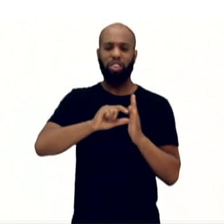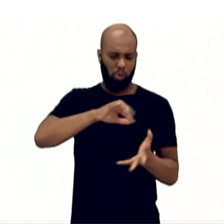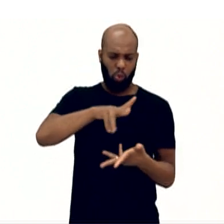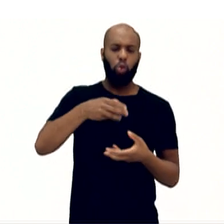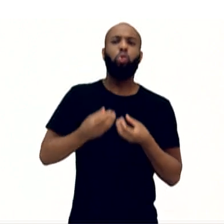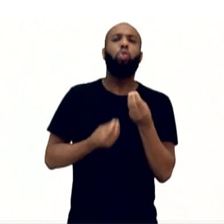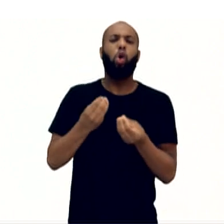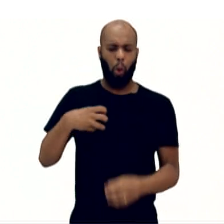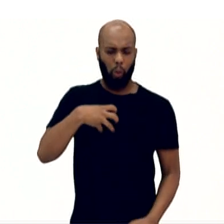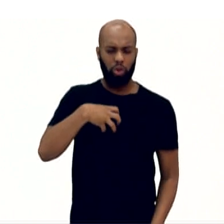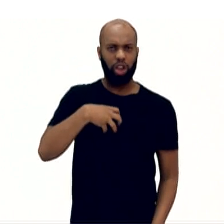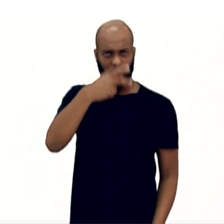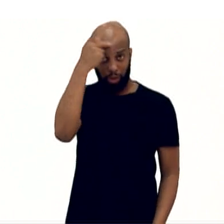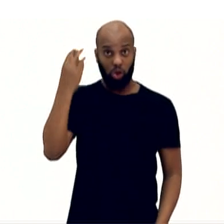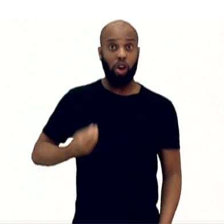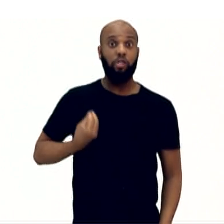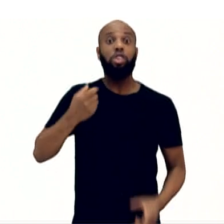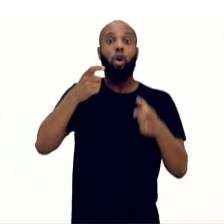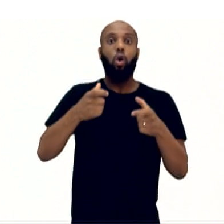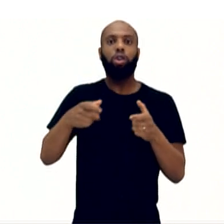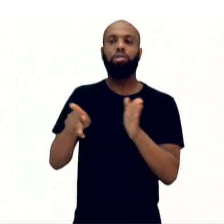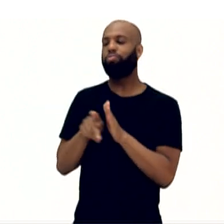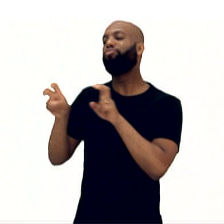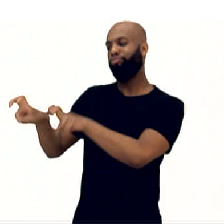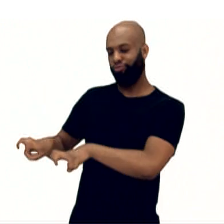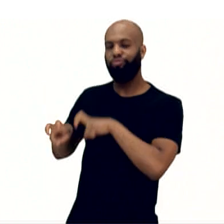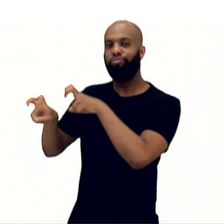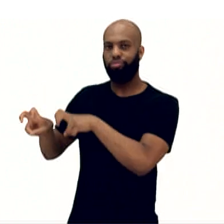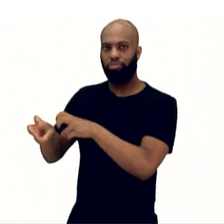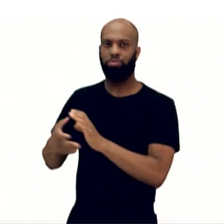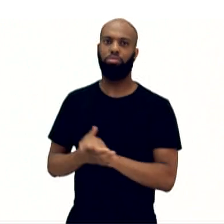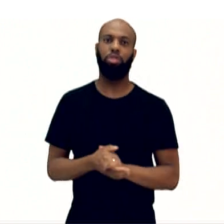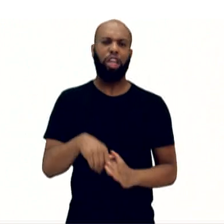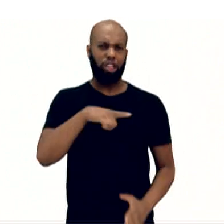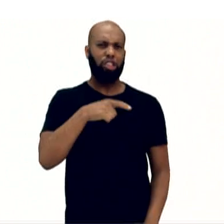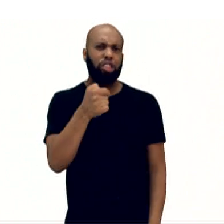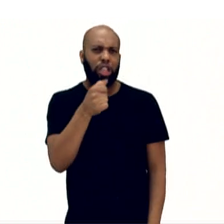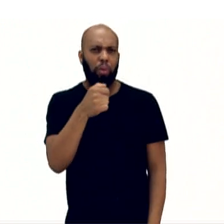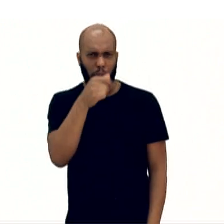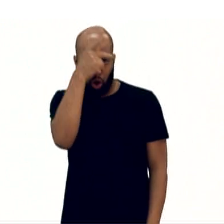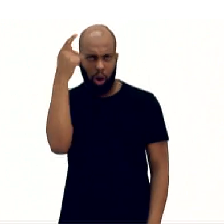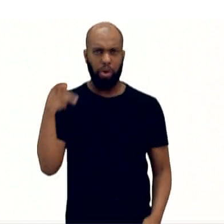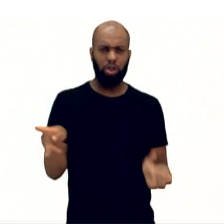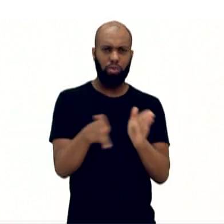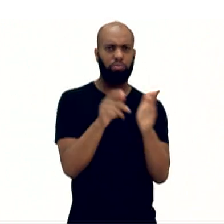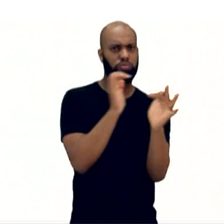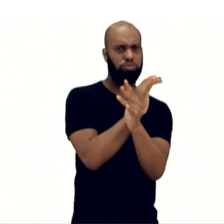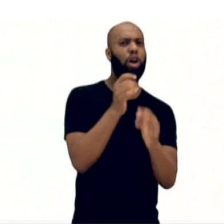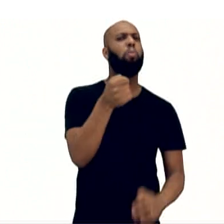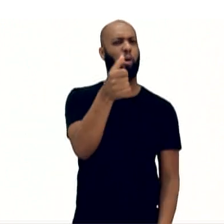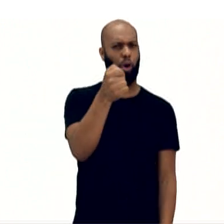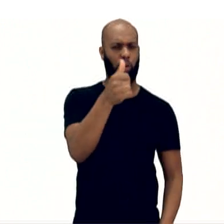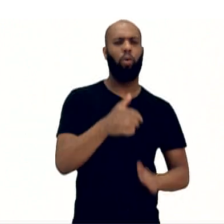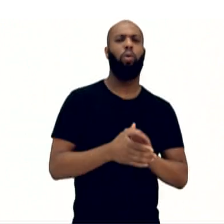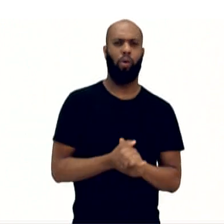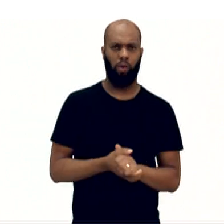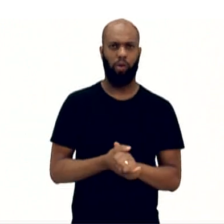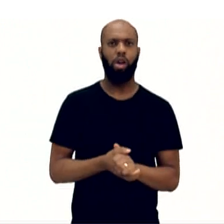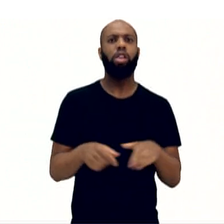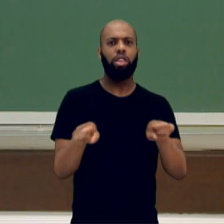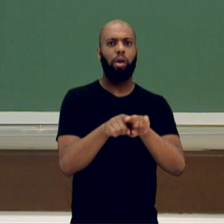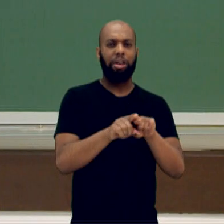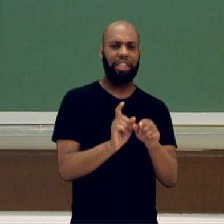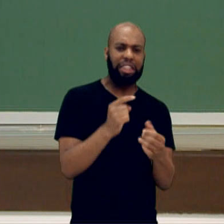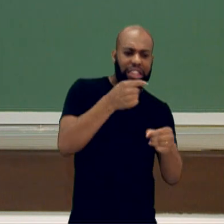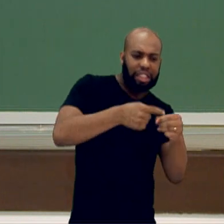as pessoas viviam no espaço rural e tinham pequenos e poucos aglomerados urbanos, né? Pequenos